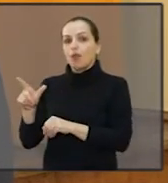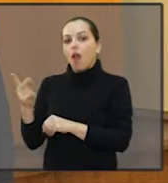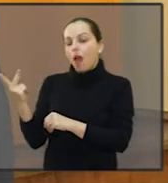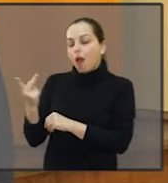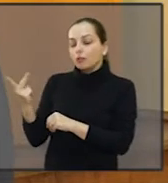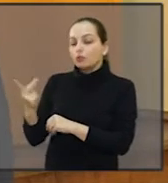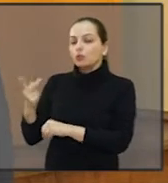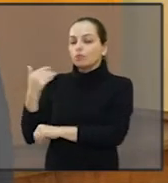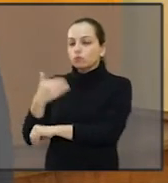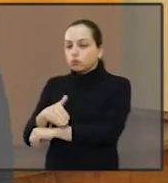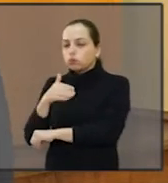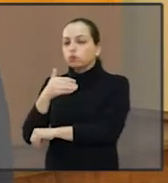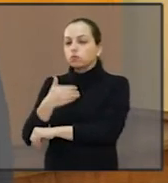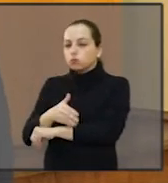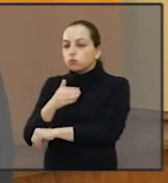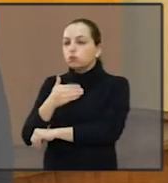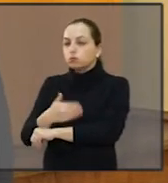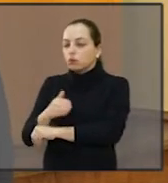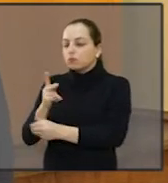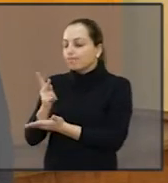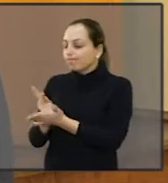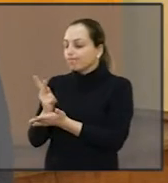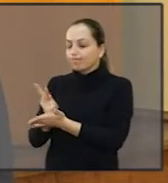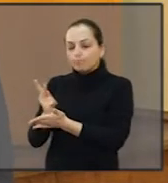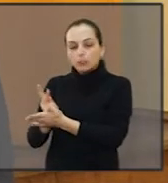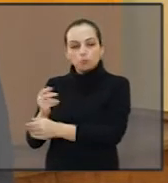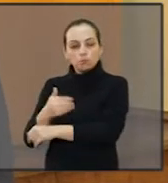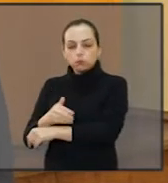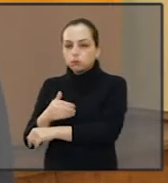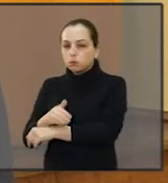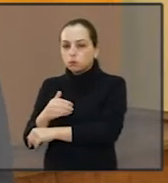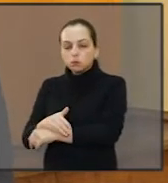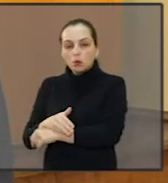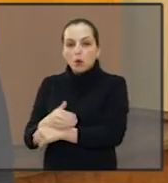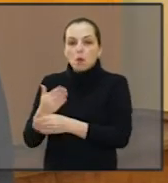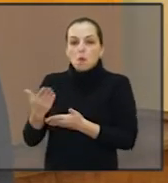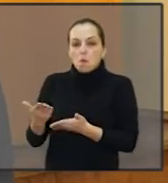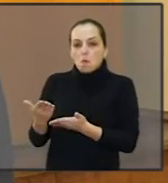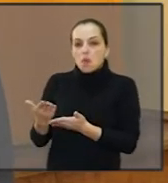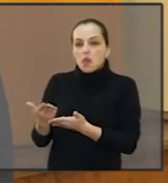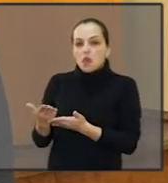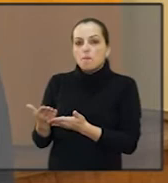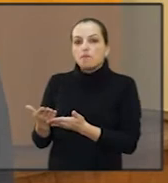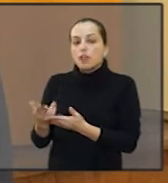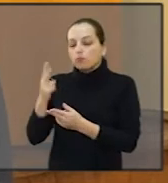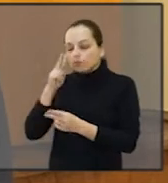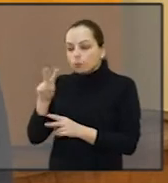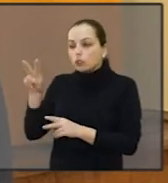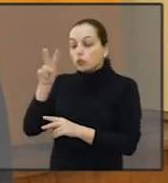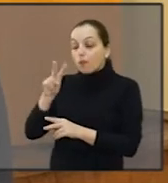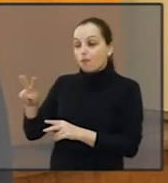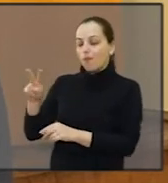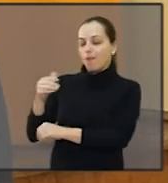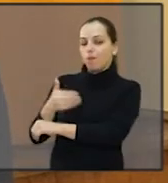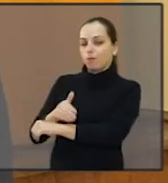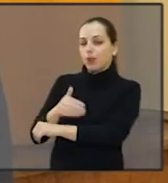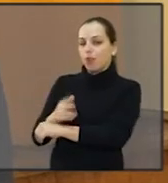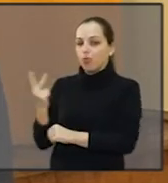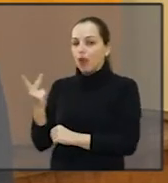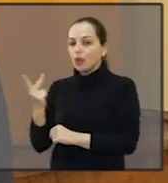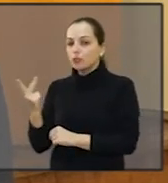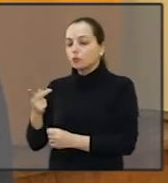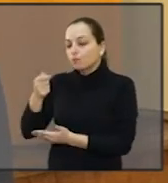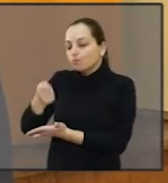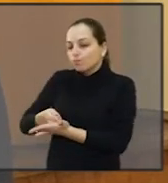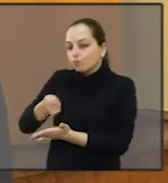Sempre treinavam muito, né? Então, assim, não tinha aquele negócio eu vou treinar. A gente via, elas treinavam muito. A Hortência